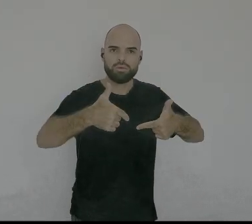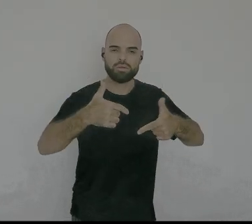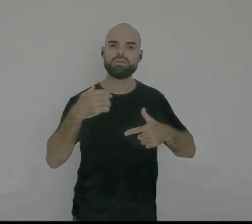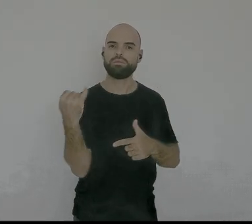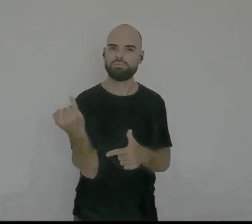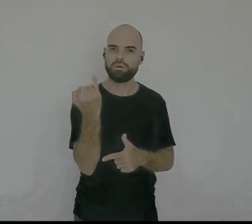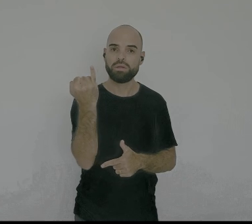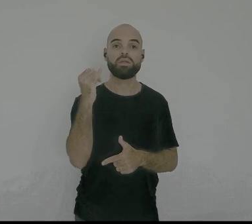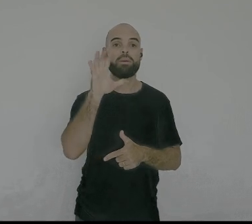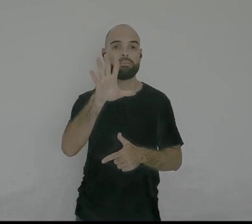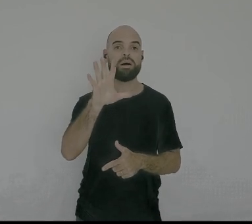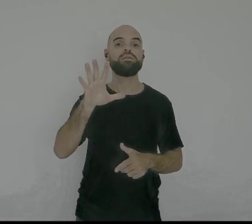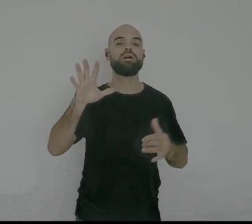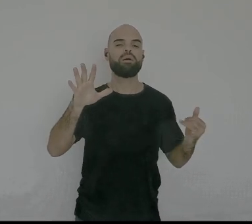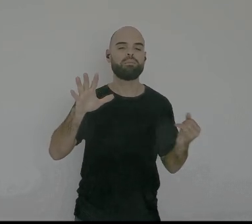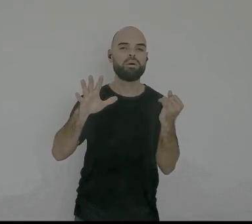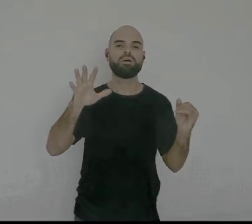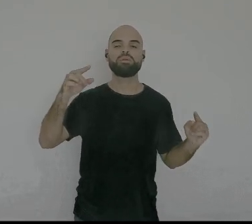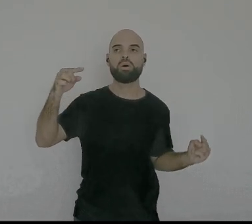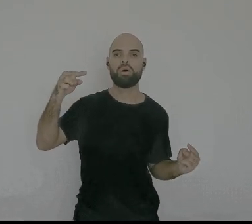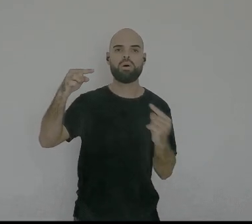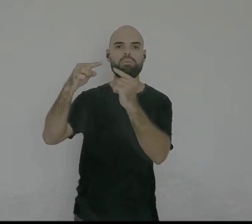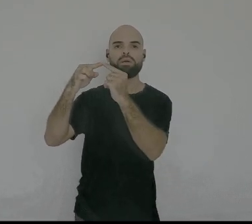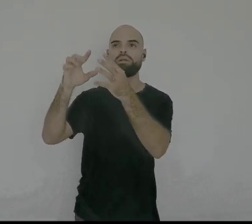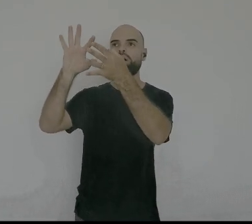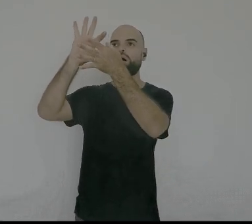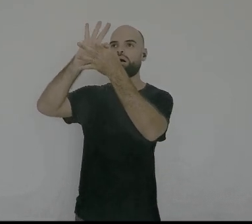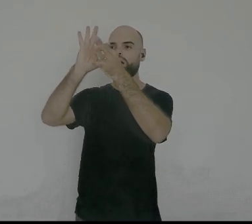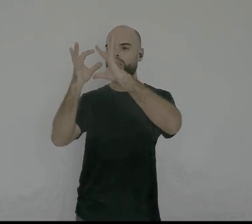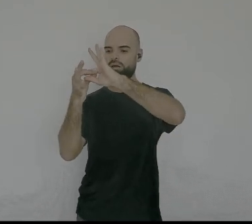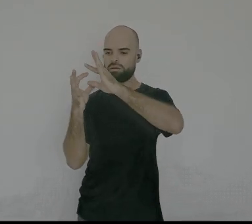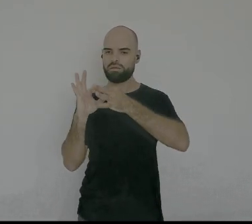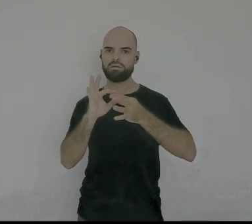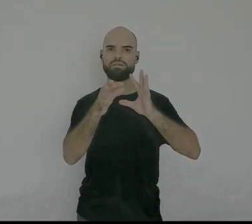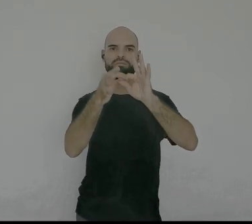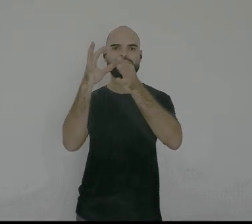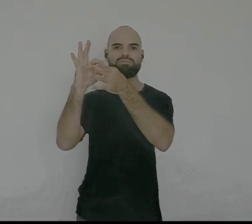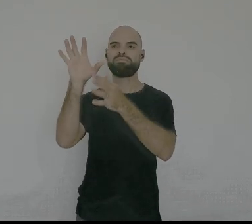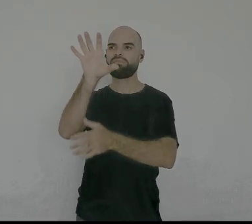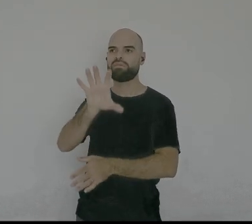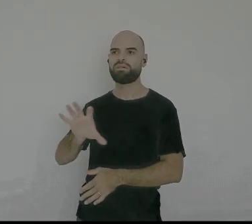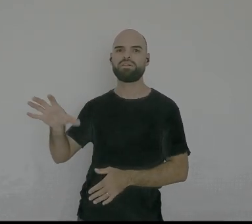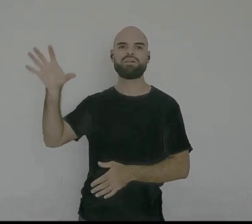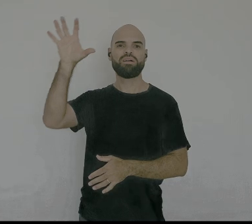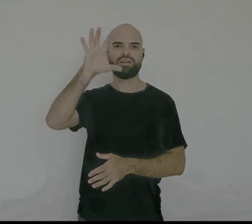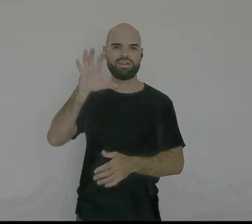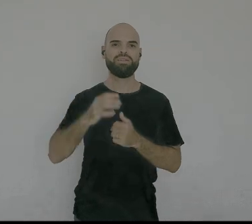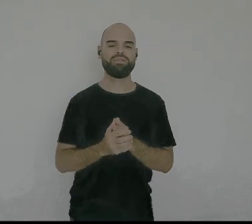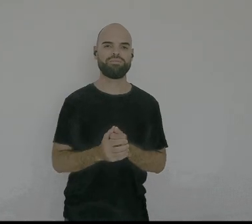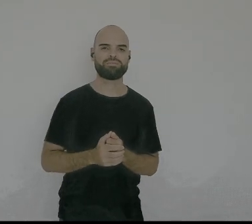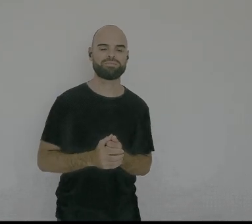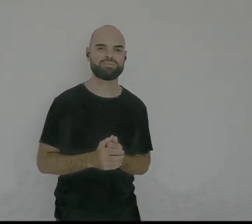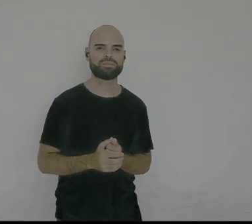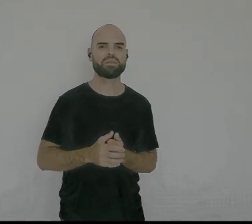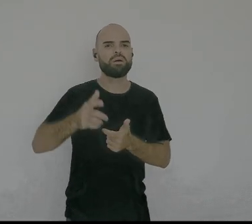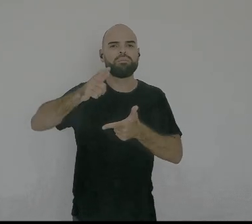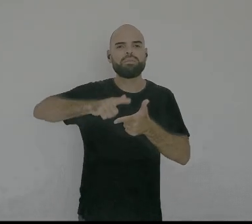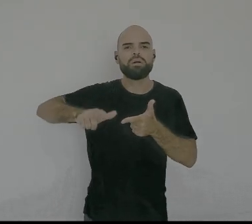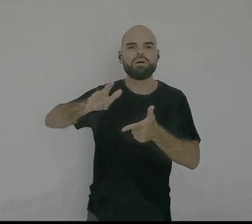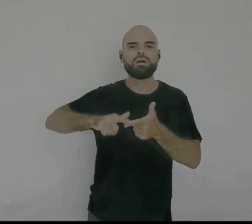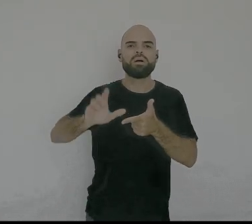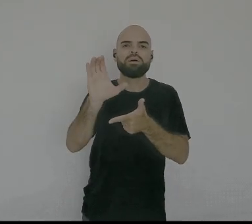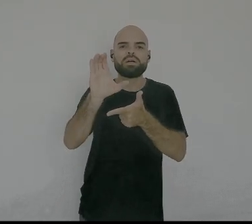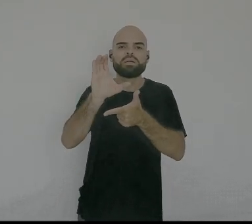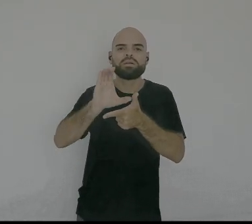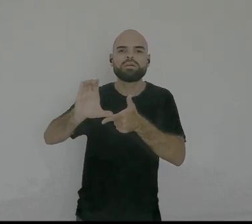ser reativa, mas tem que ser necessariamente proativa e também integrada em rede. Qual é o problema da crise